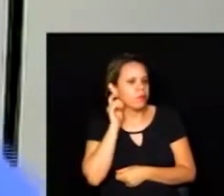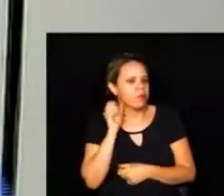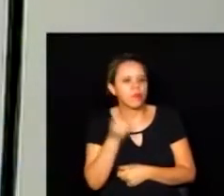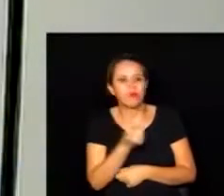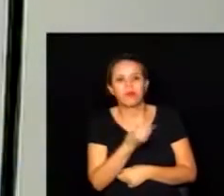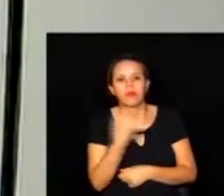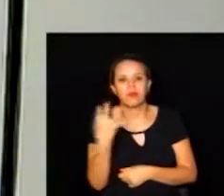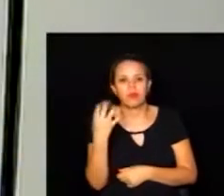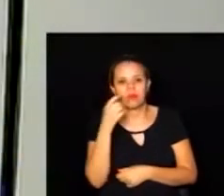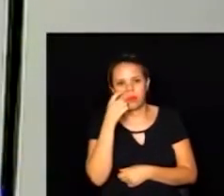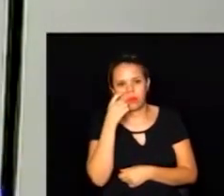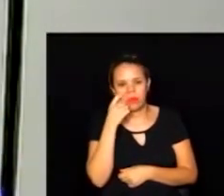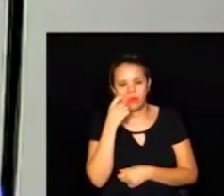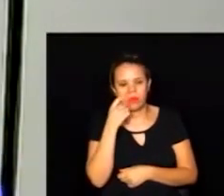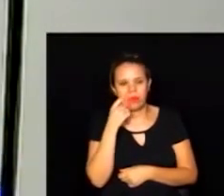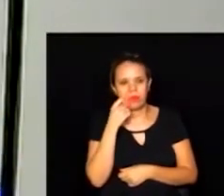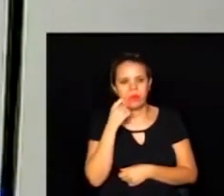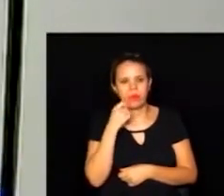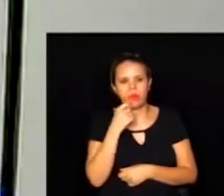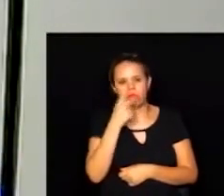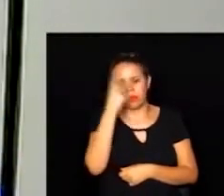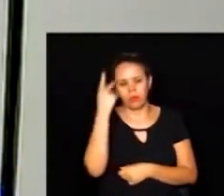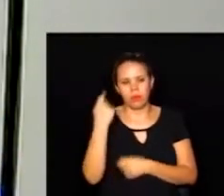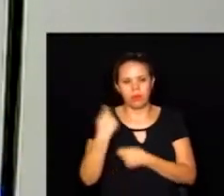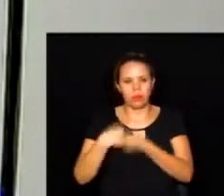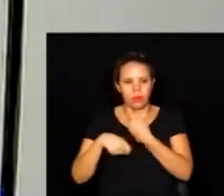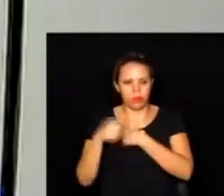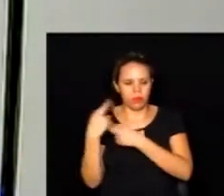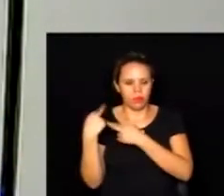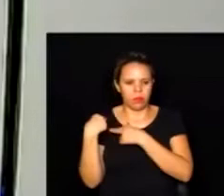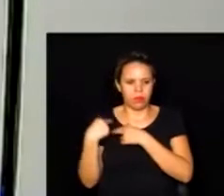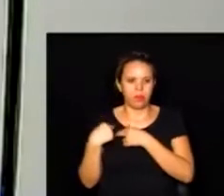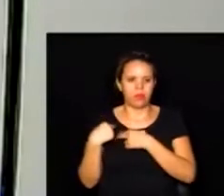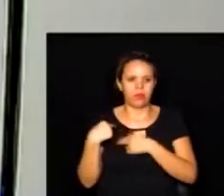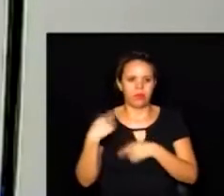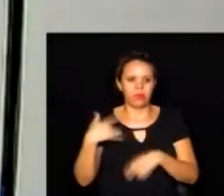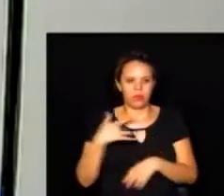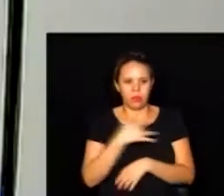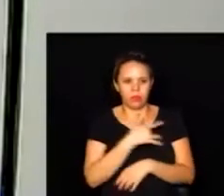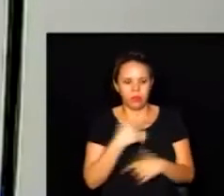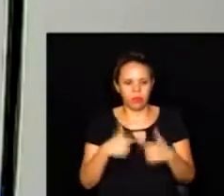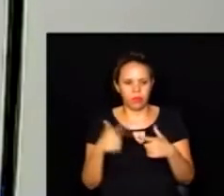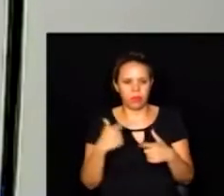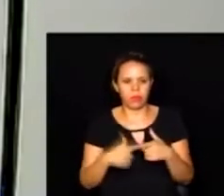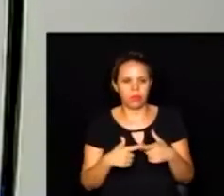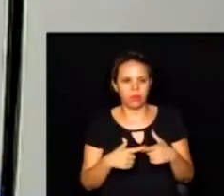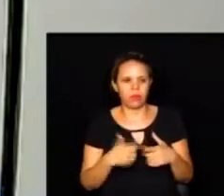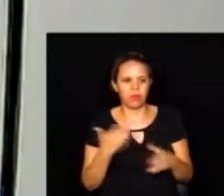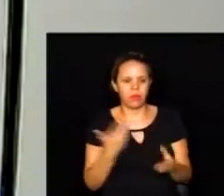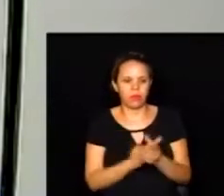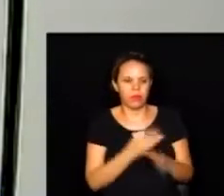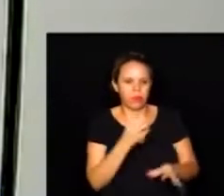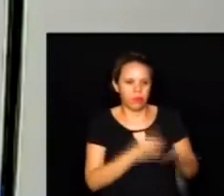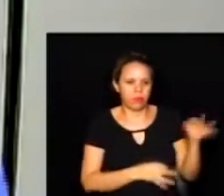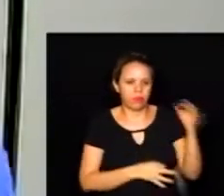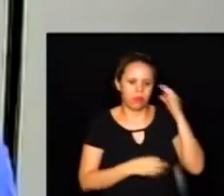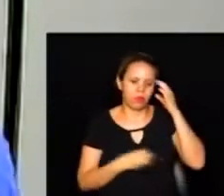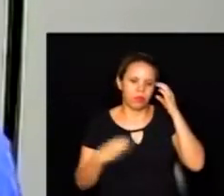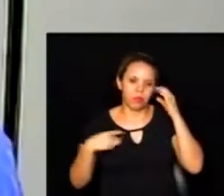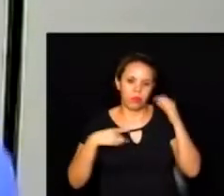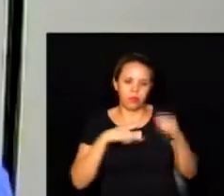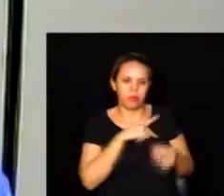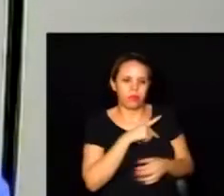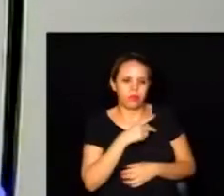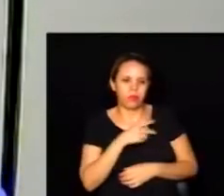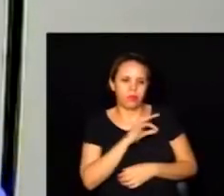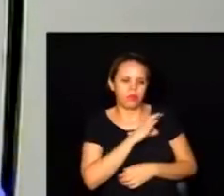quantos gestores de saúde com problemas com a Justiça, com problemas com o Ministério Público, com a Polícia Federal.